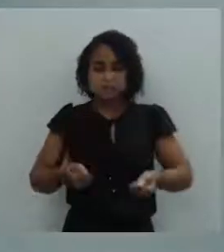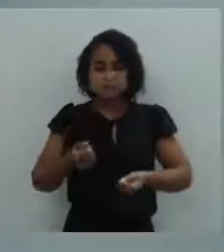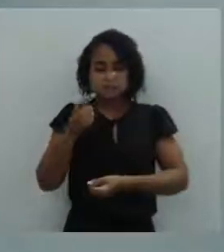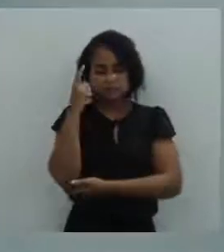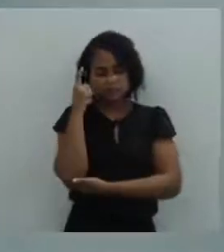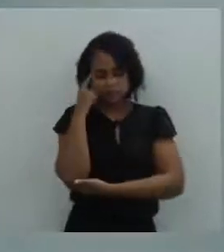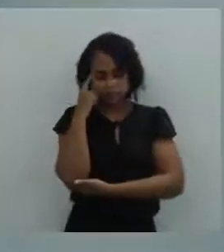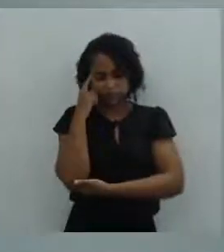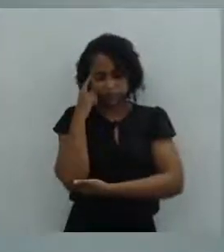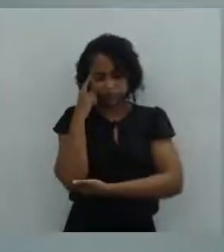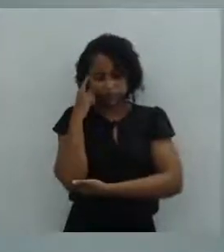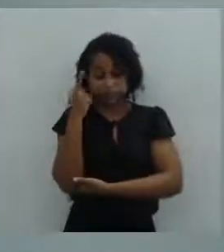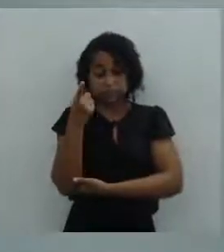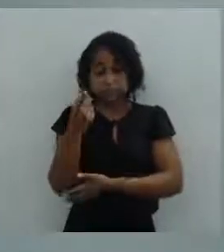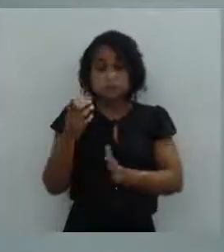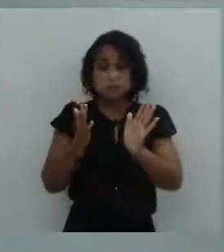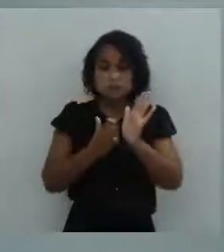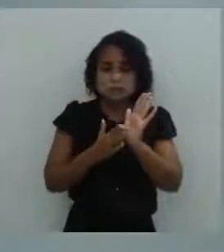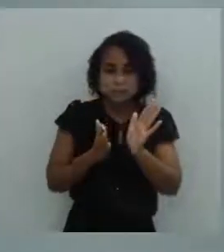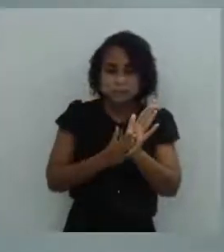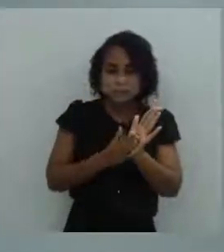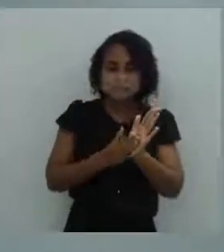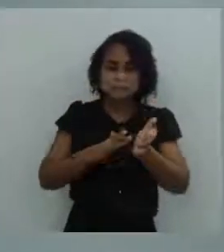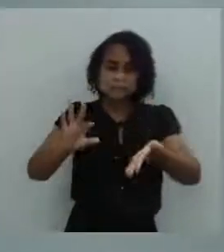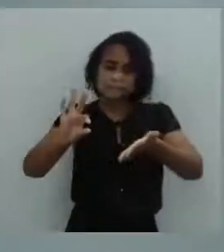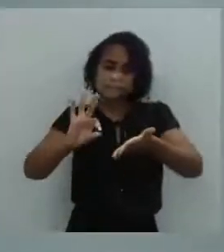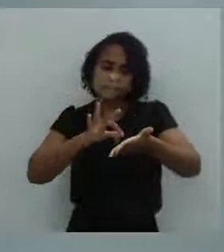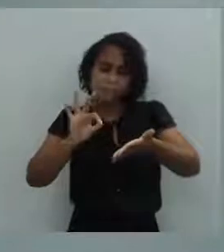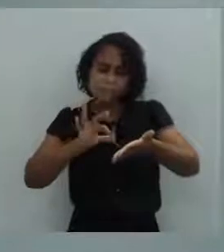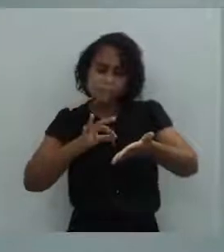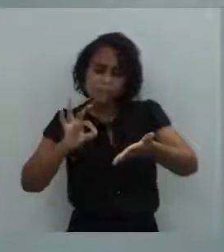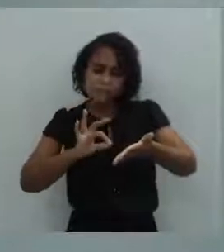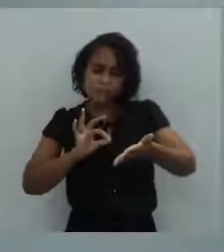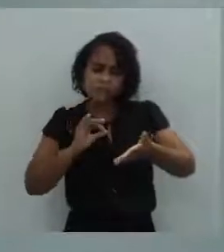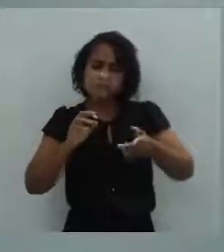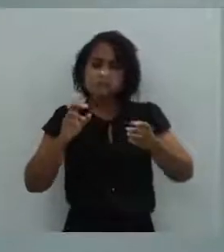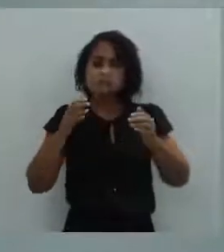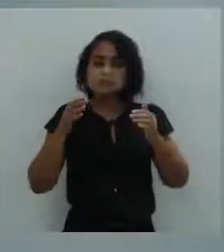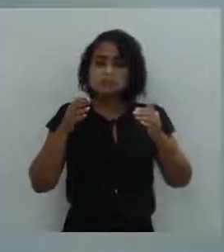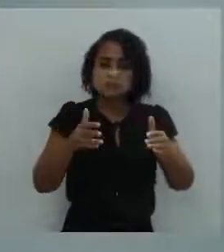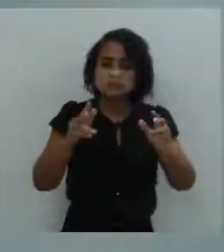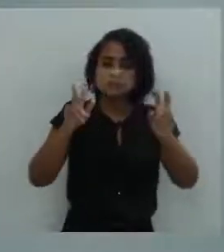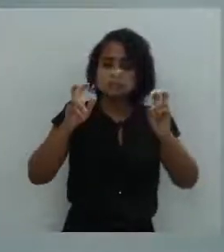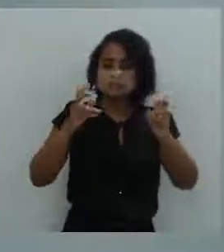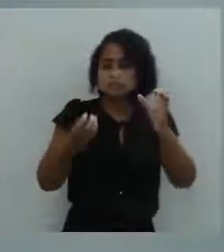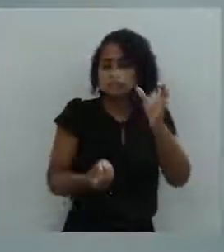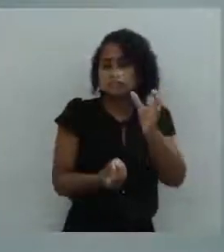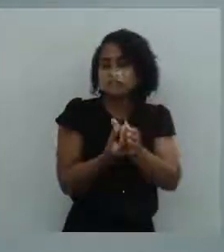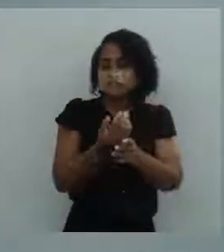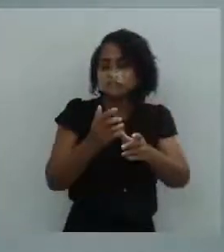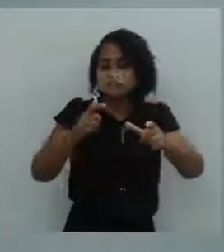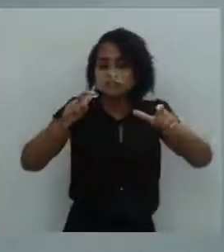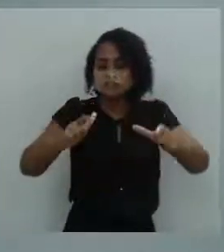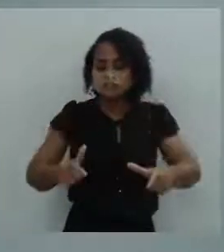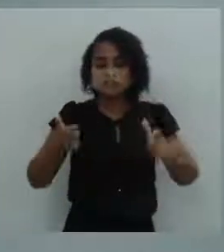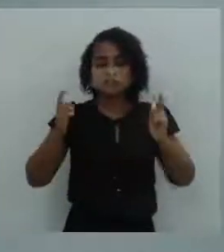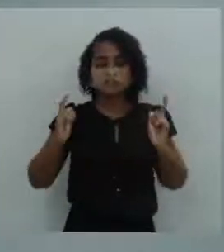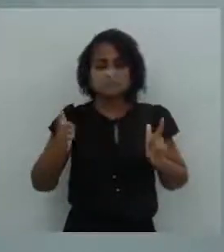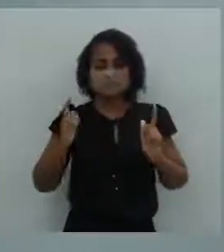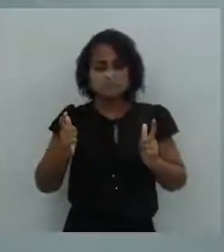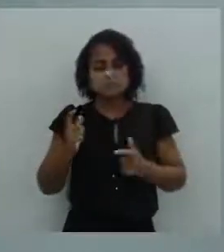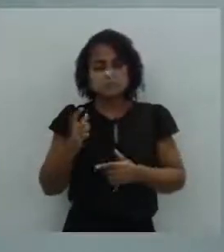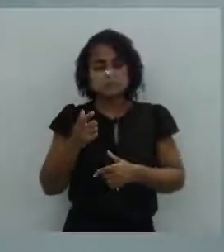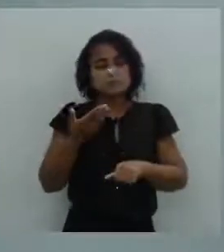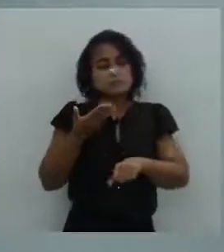pensar numa proposta de abaixo-assinado sobre essa questão da criação de uma área de lazer.